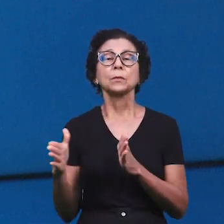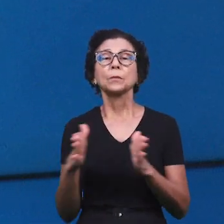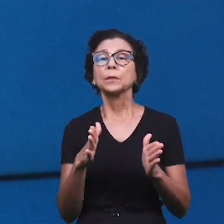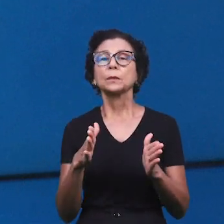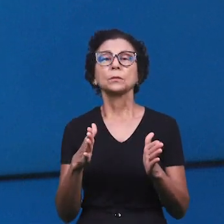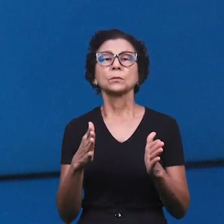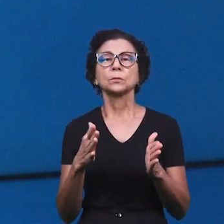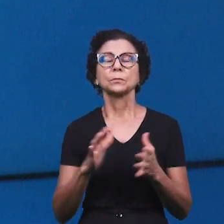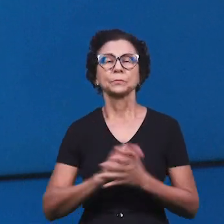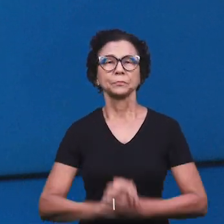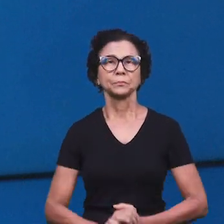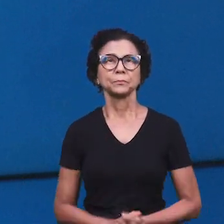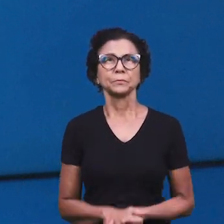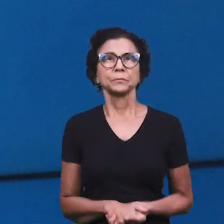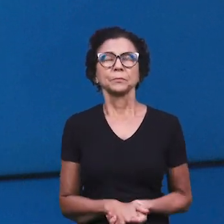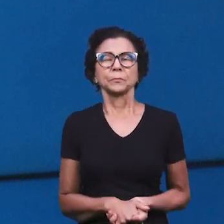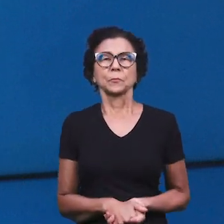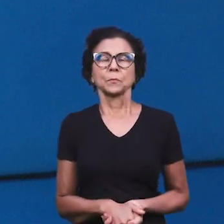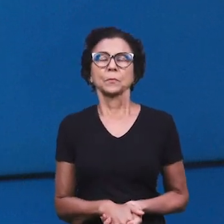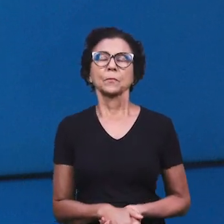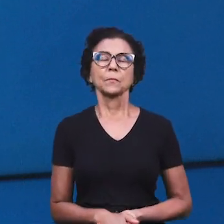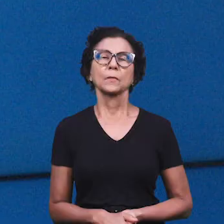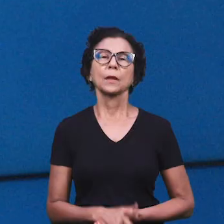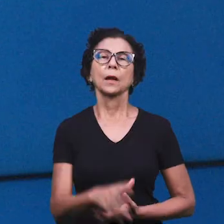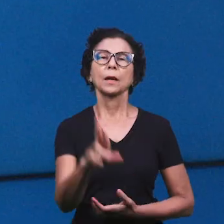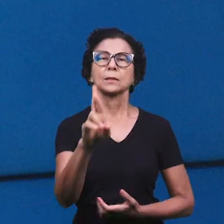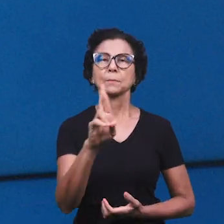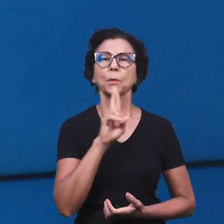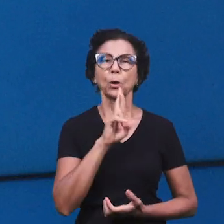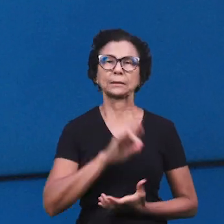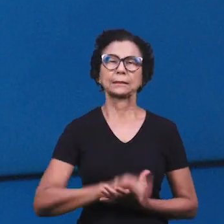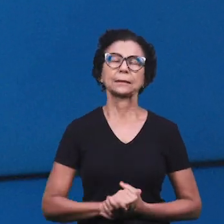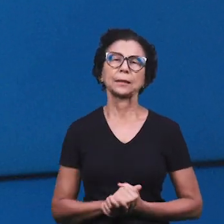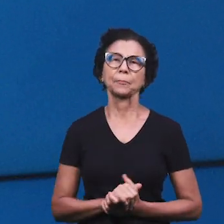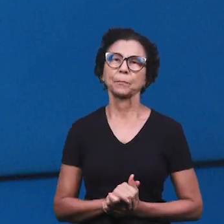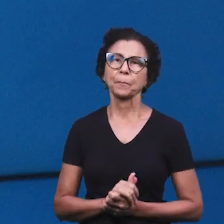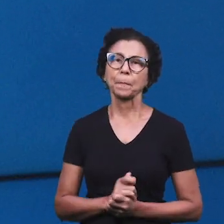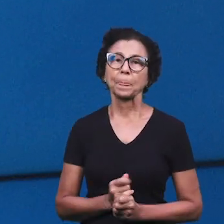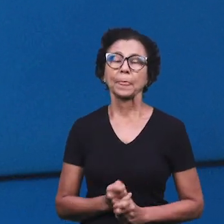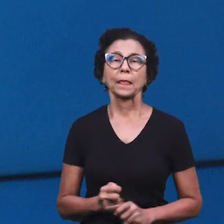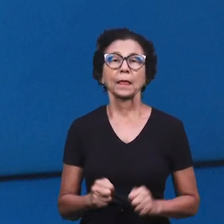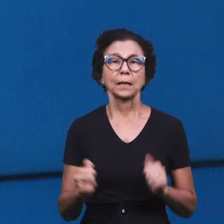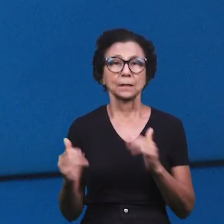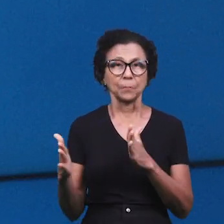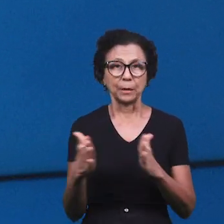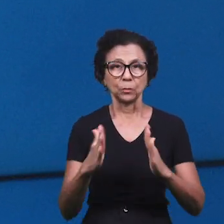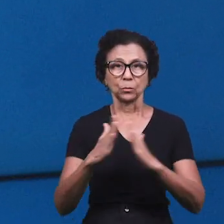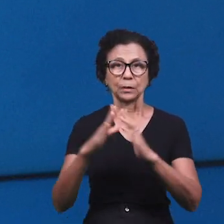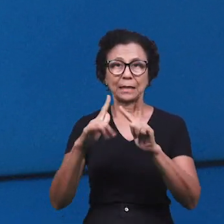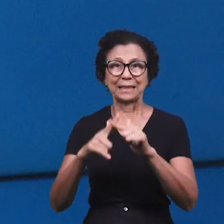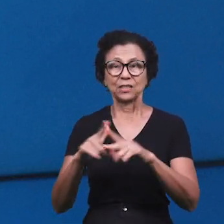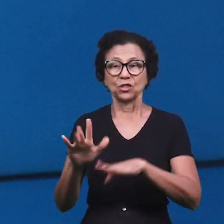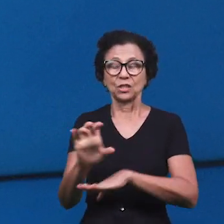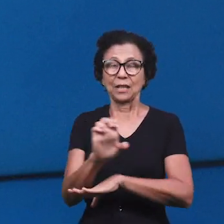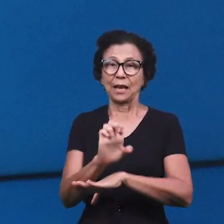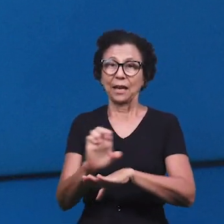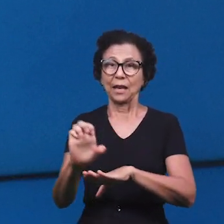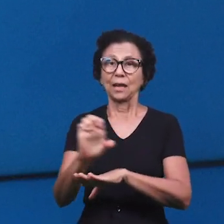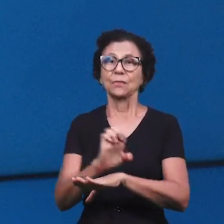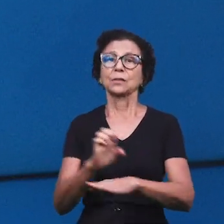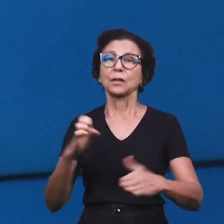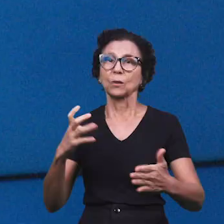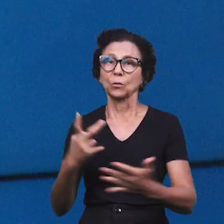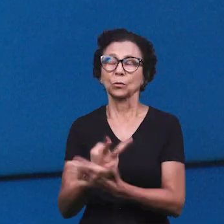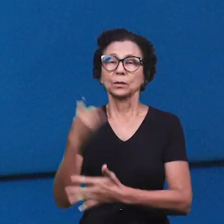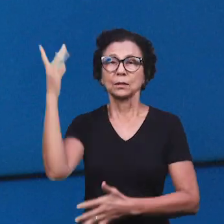pergunta. E a resposta que ela deu foi a seguinte, este é o período de Éfeso, quando ocorreu o